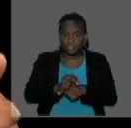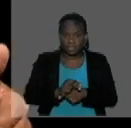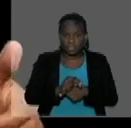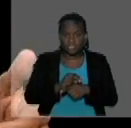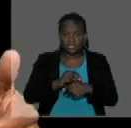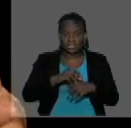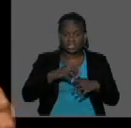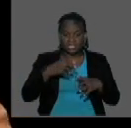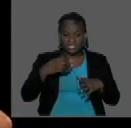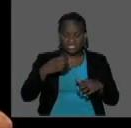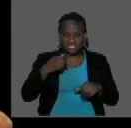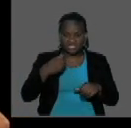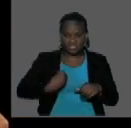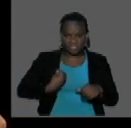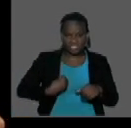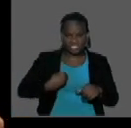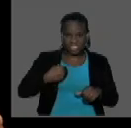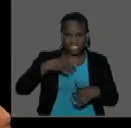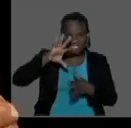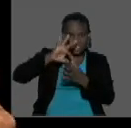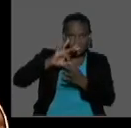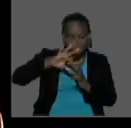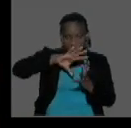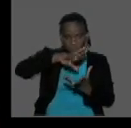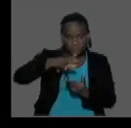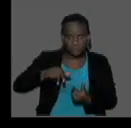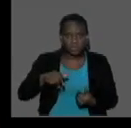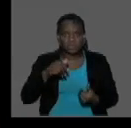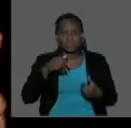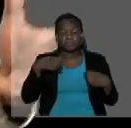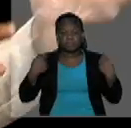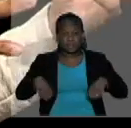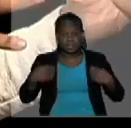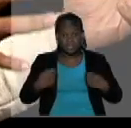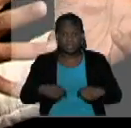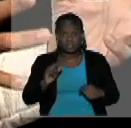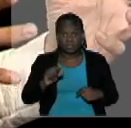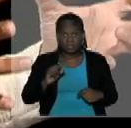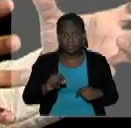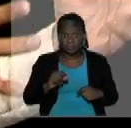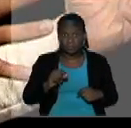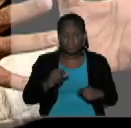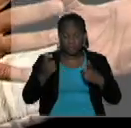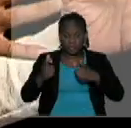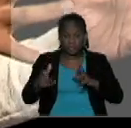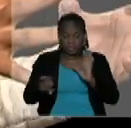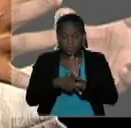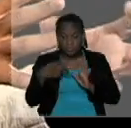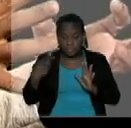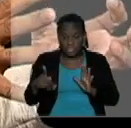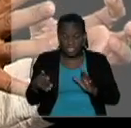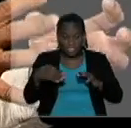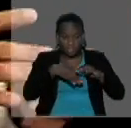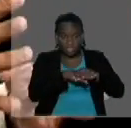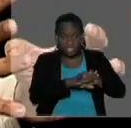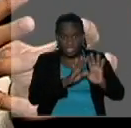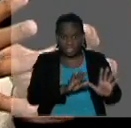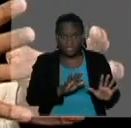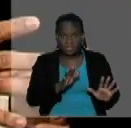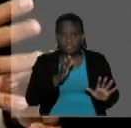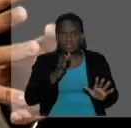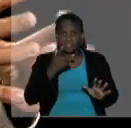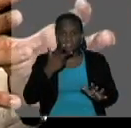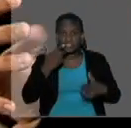serem cosmologizadas, elas deveriam, e aí a gente sempre diz que o lugar que elas ficam recolhidas, eu